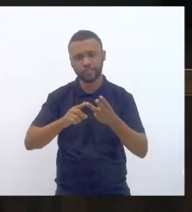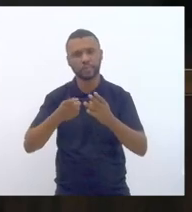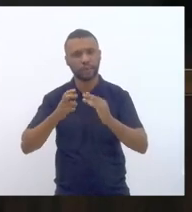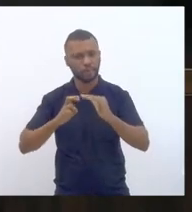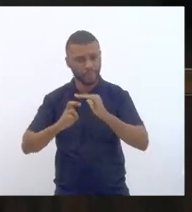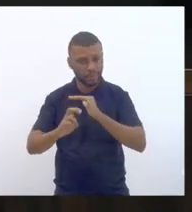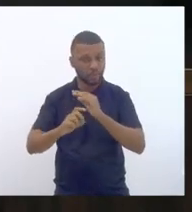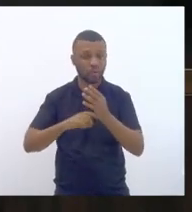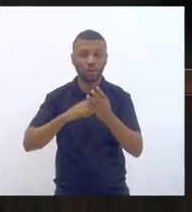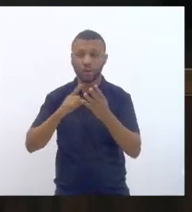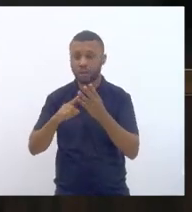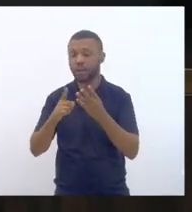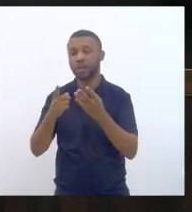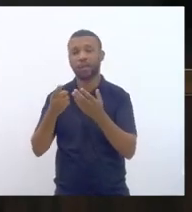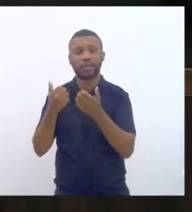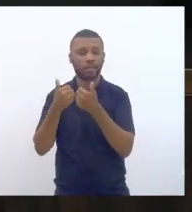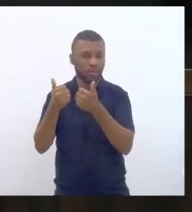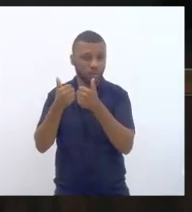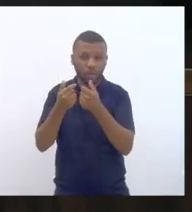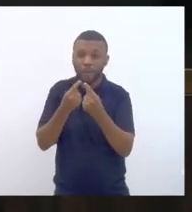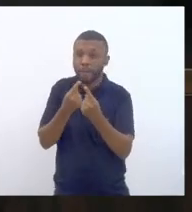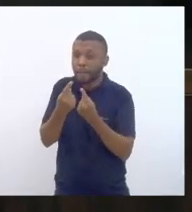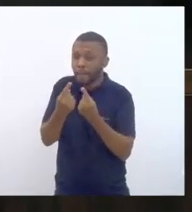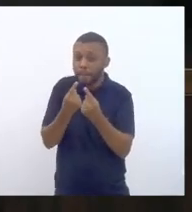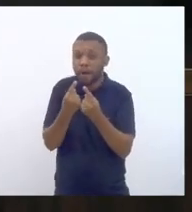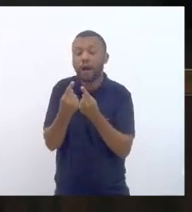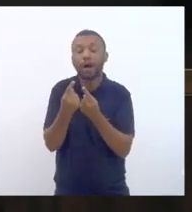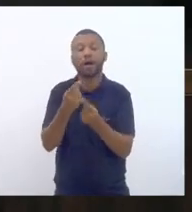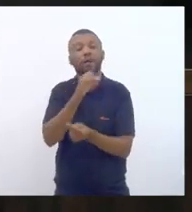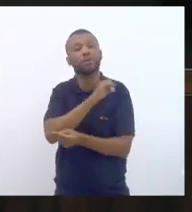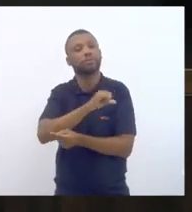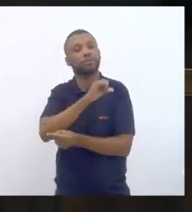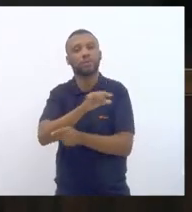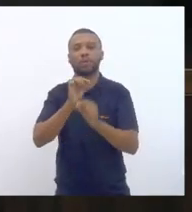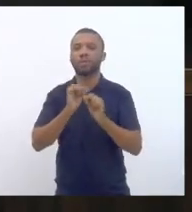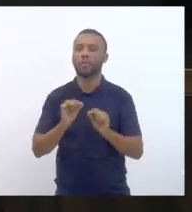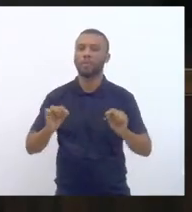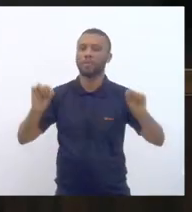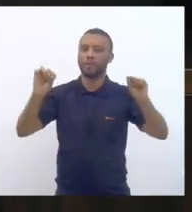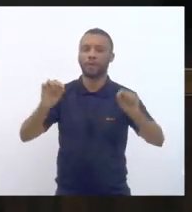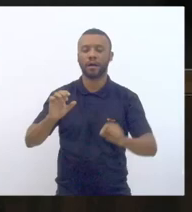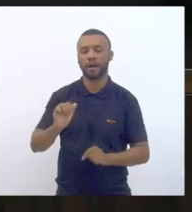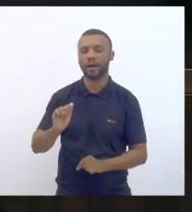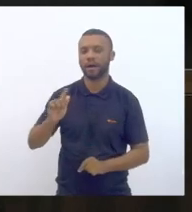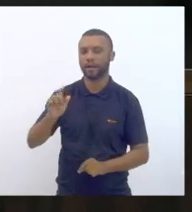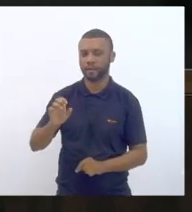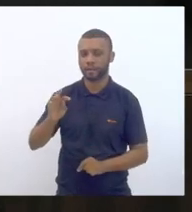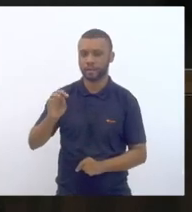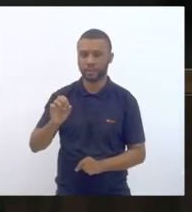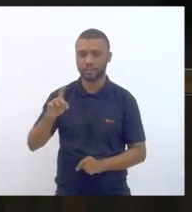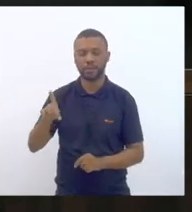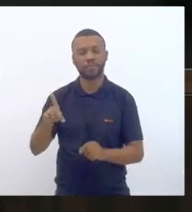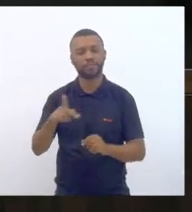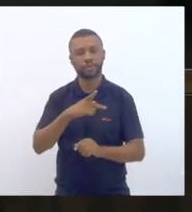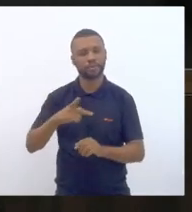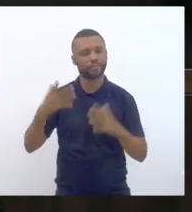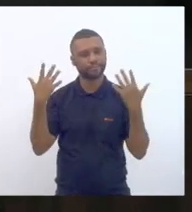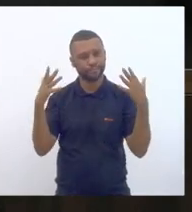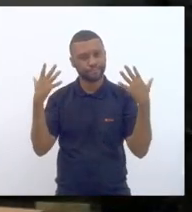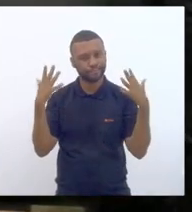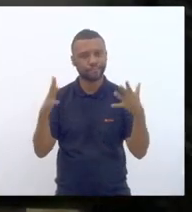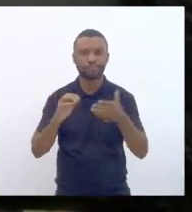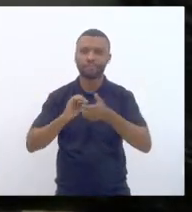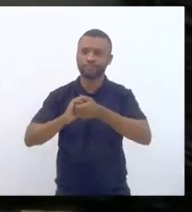Ferroviários, Metroviários e de Rodovias do Estado do Rio de Janeiro, a Getransp. A presidência parabeniza o conselheiro e faz